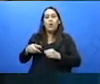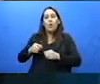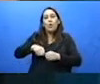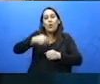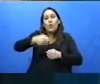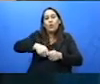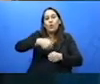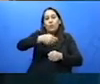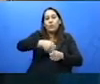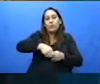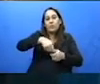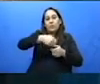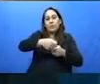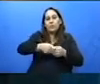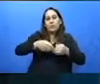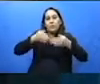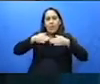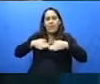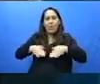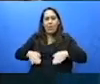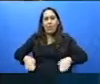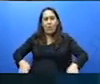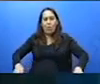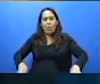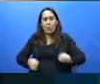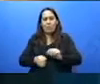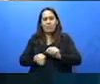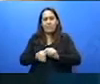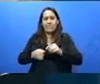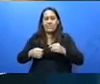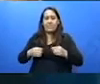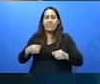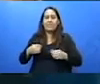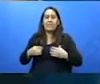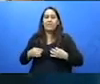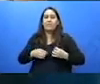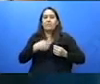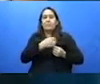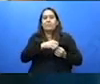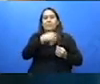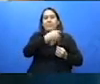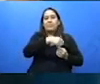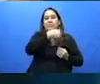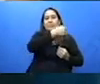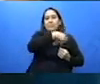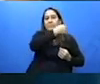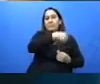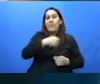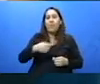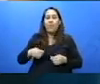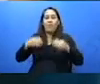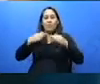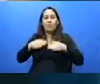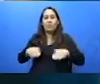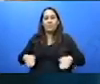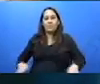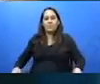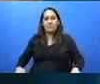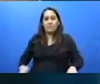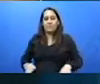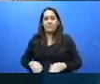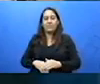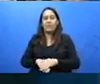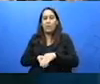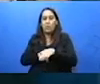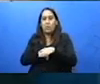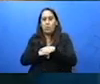costurava roupas. Costurava roupa na mão? Não, ela fez questão de falar pra gente. Na mesma máquina em que